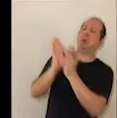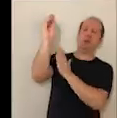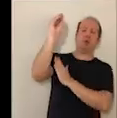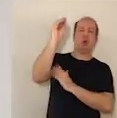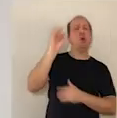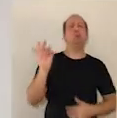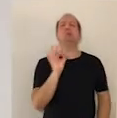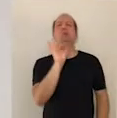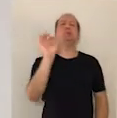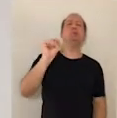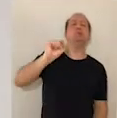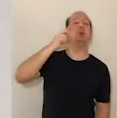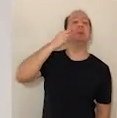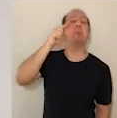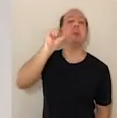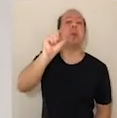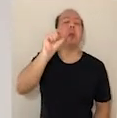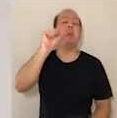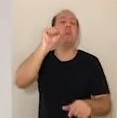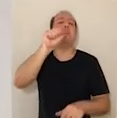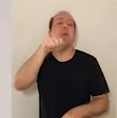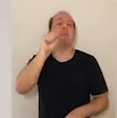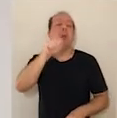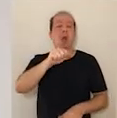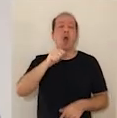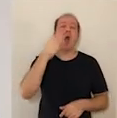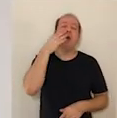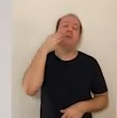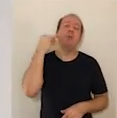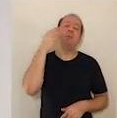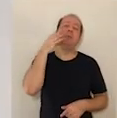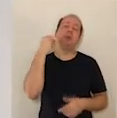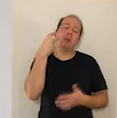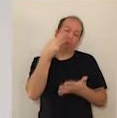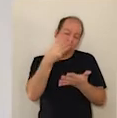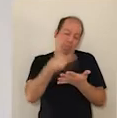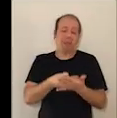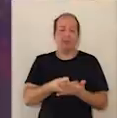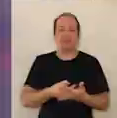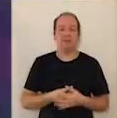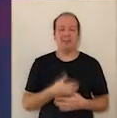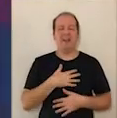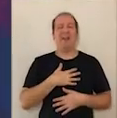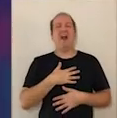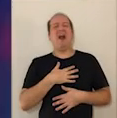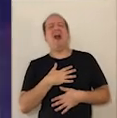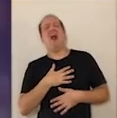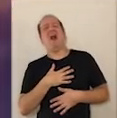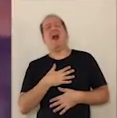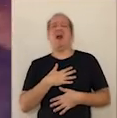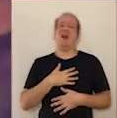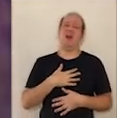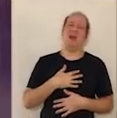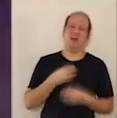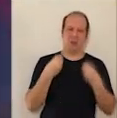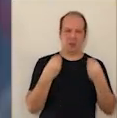apressadamente. Mosca vai ver quem bateu na porta. Volpone saltando da cama. Ah,